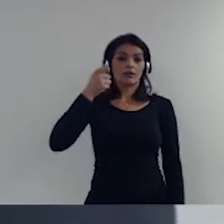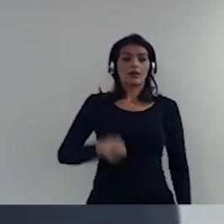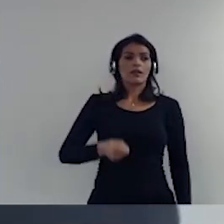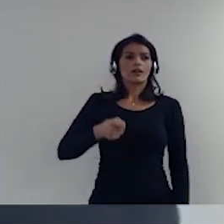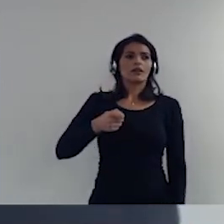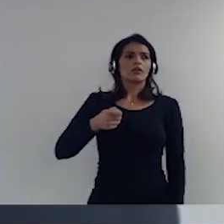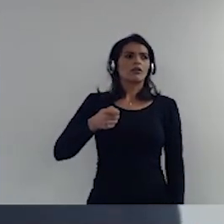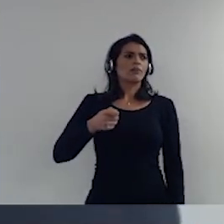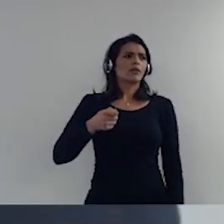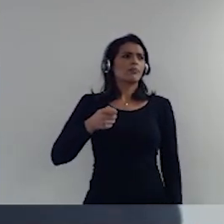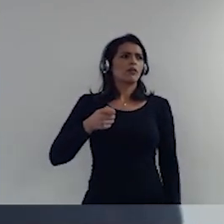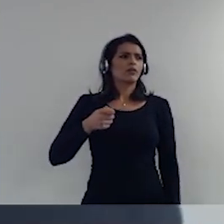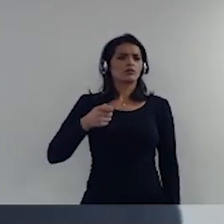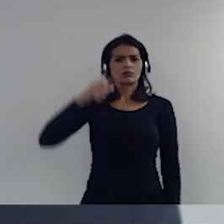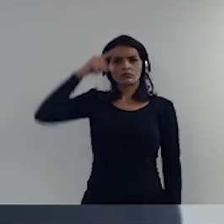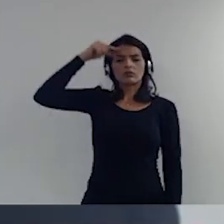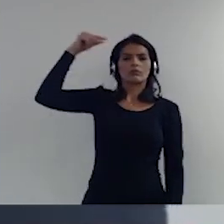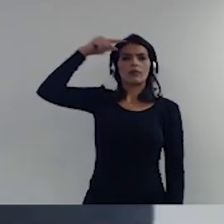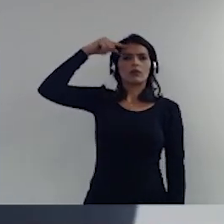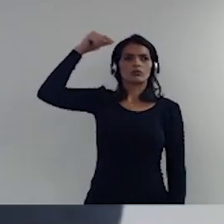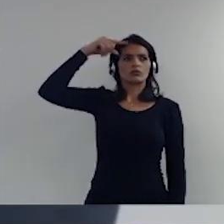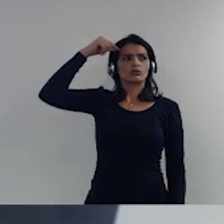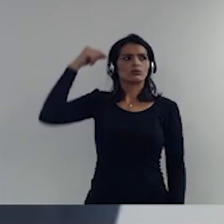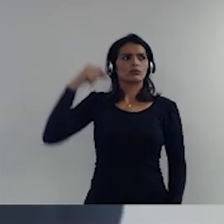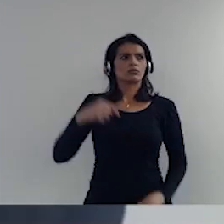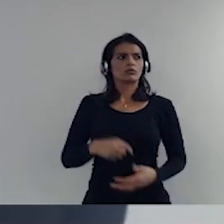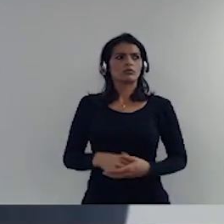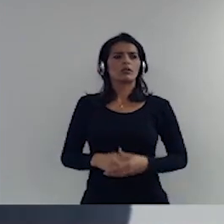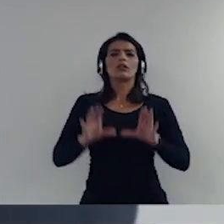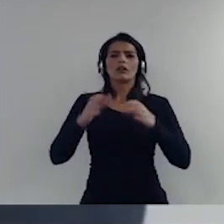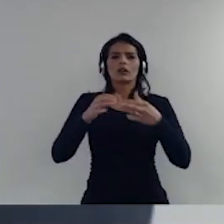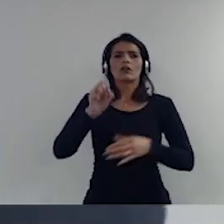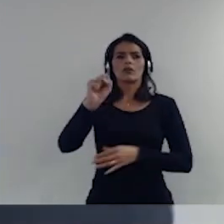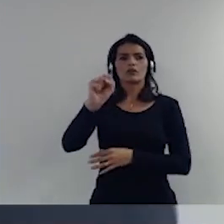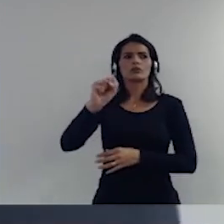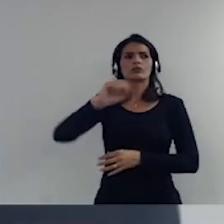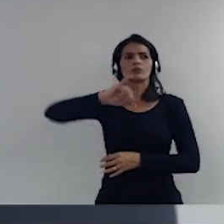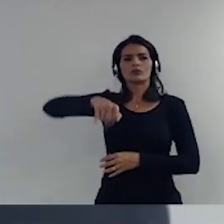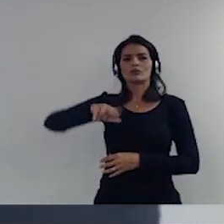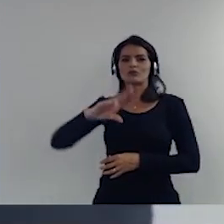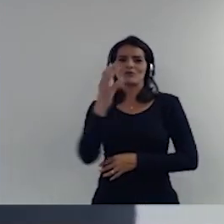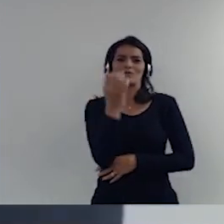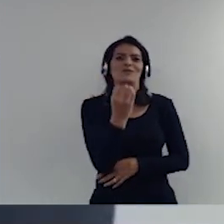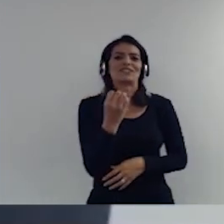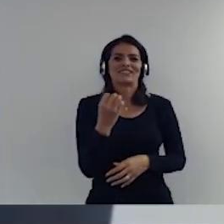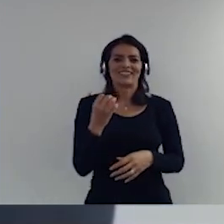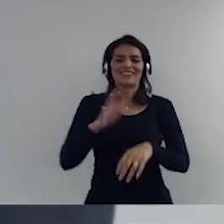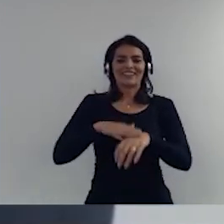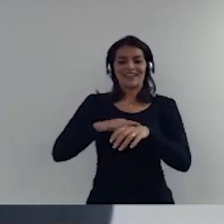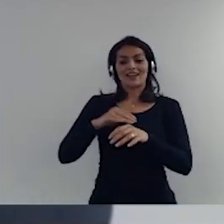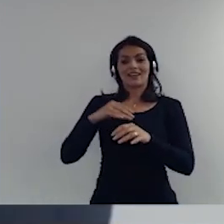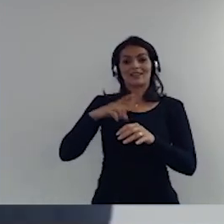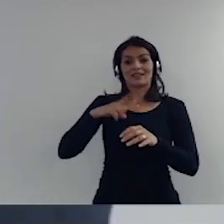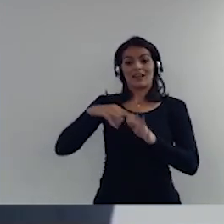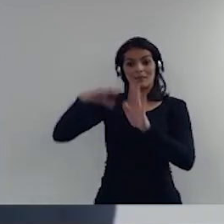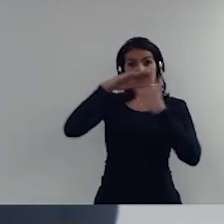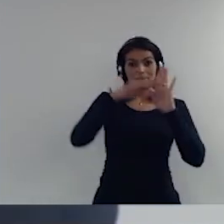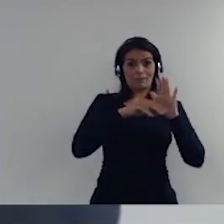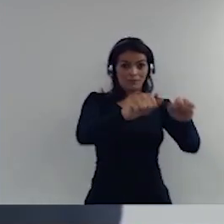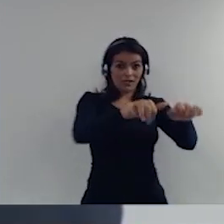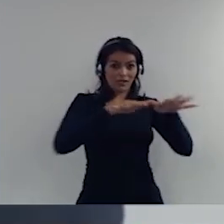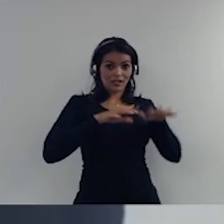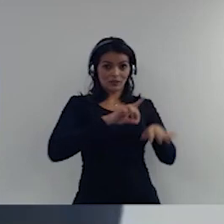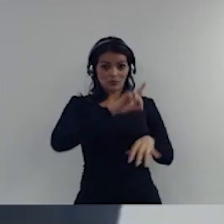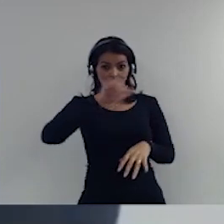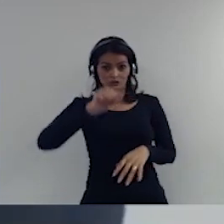que inclusive foi liminar no dia, salvo engano, 8 de julho, está pautada para o plenário no dia